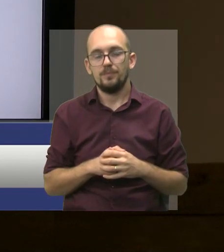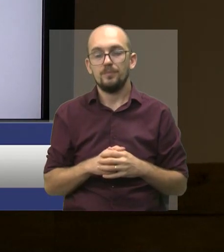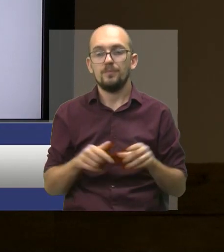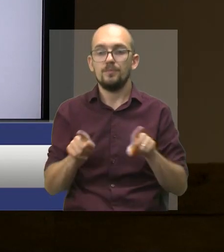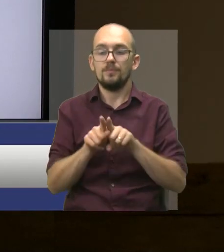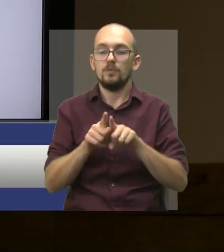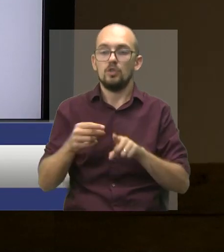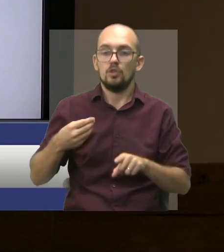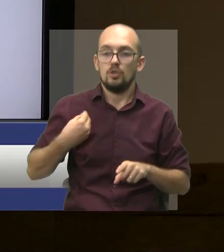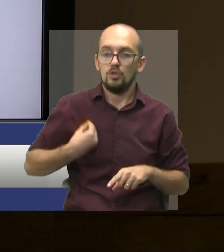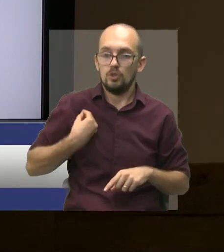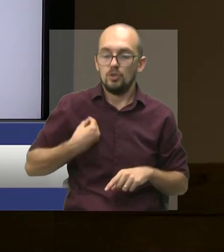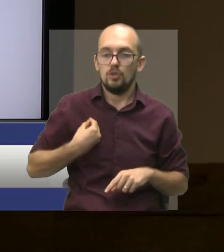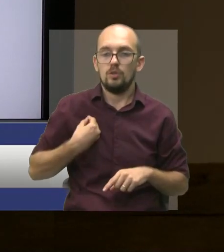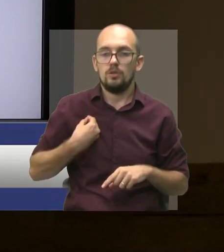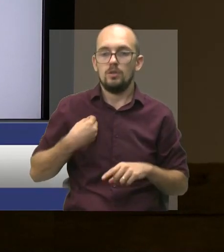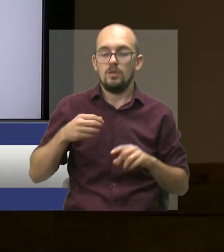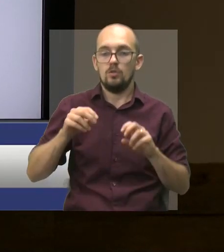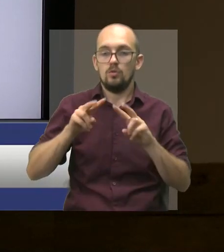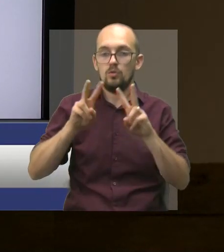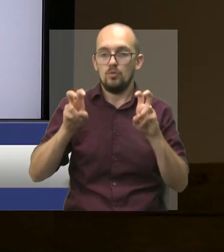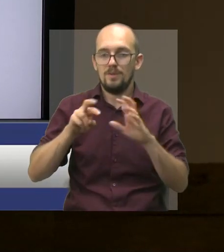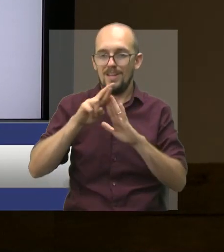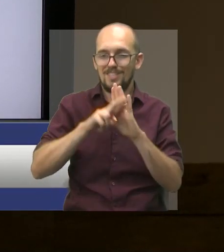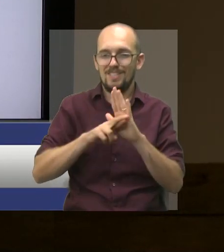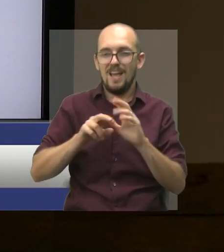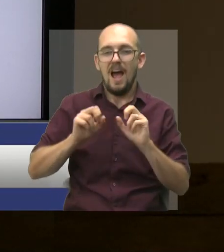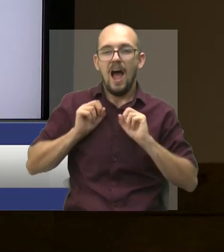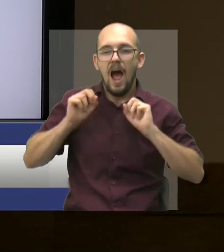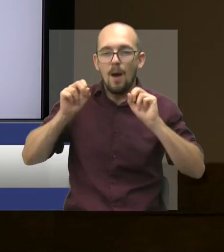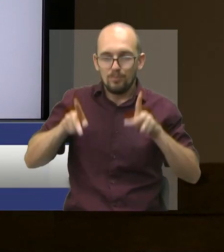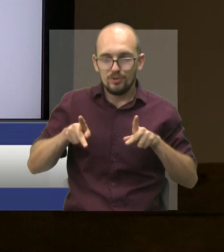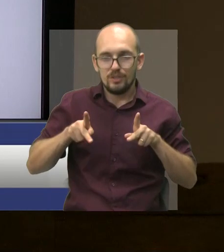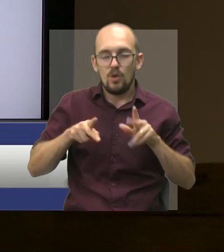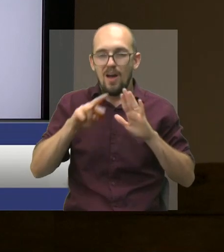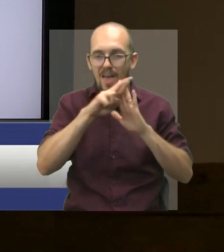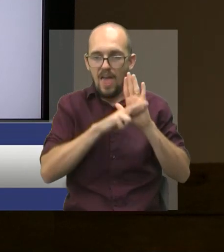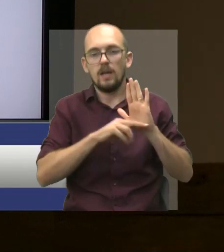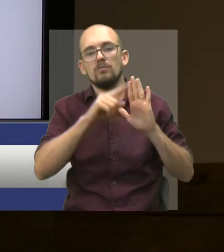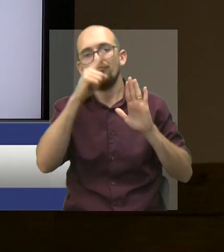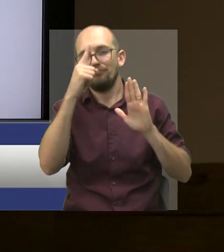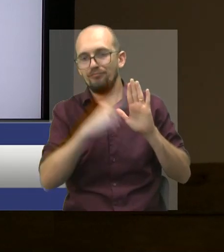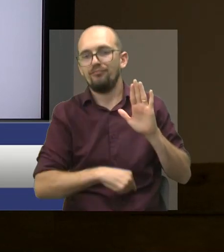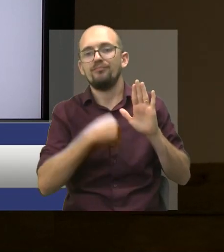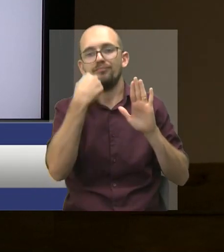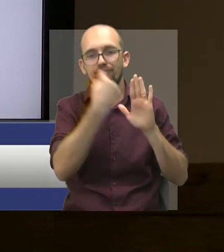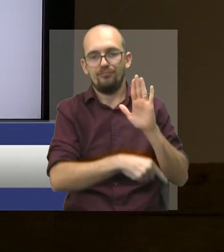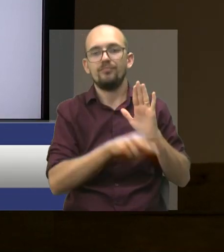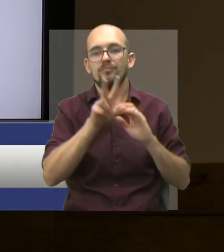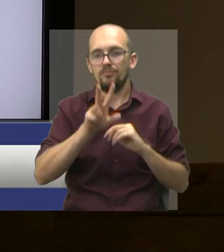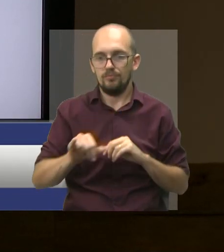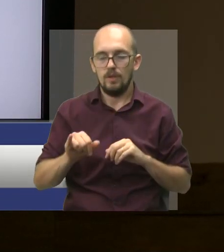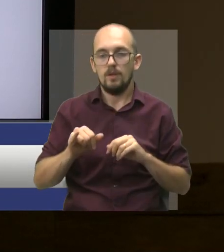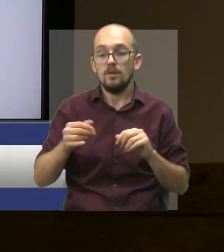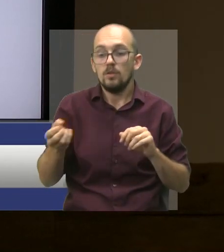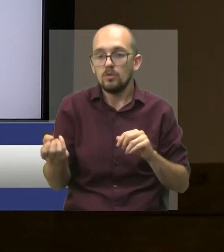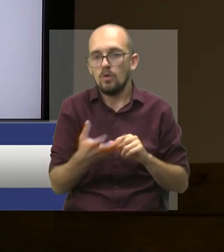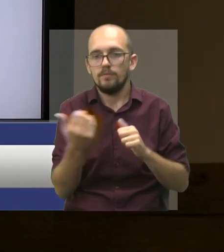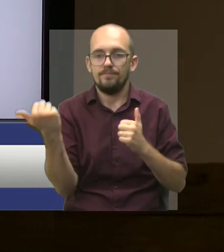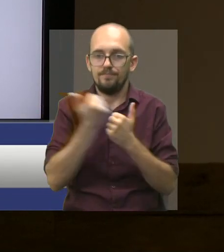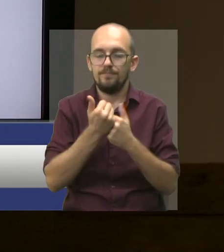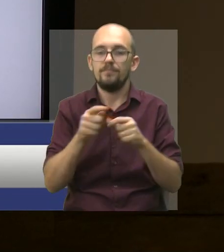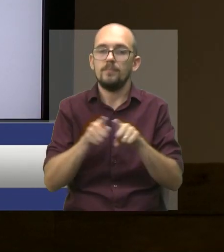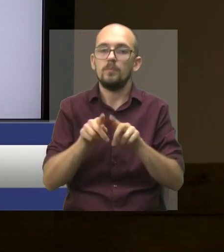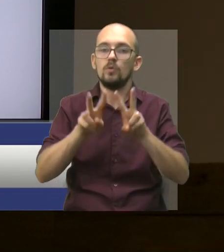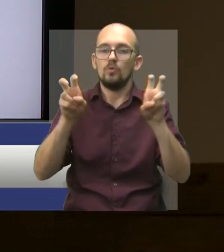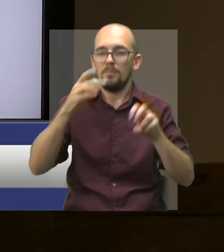das aposentadorias serão extintos. Ele também traz mudanças para as aposentadorias dos agentes